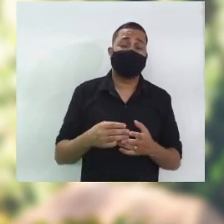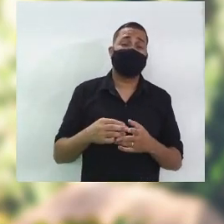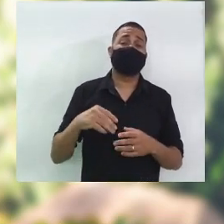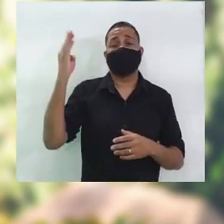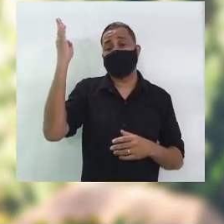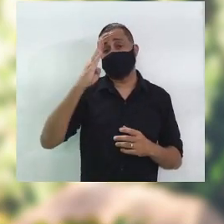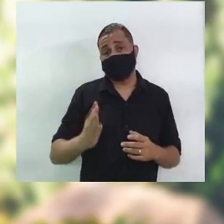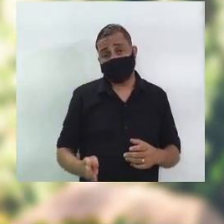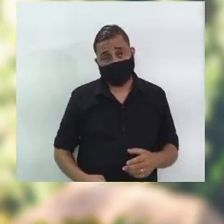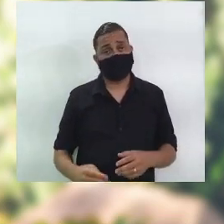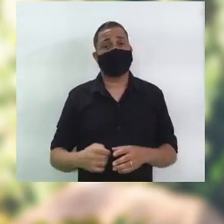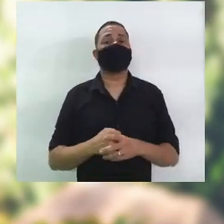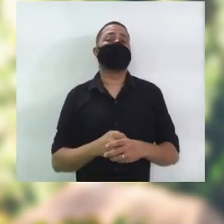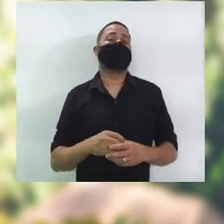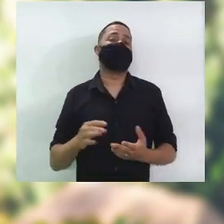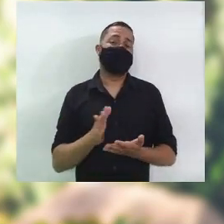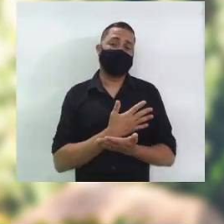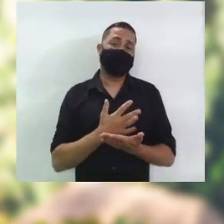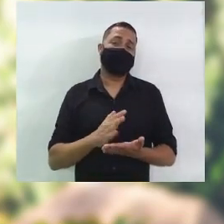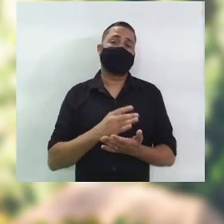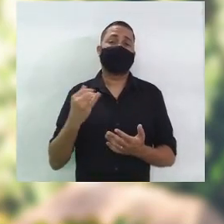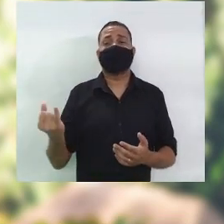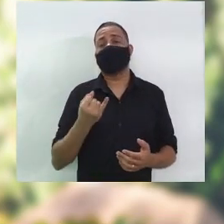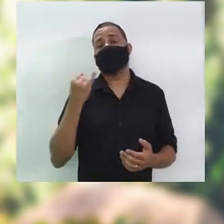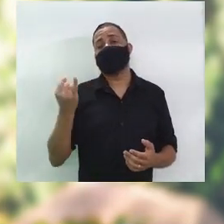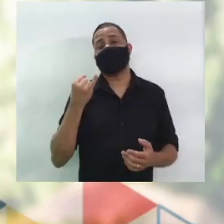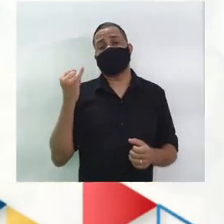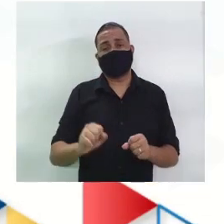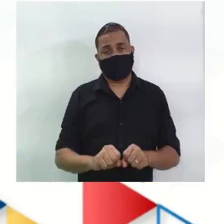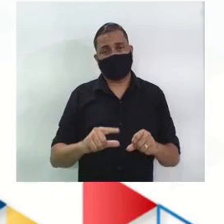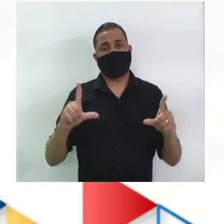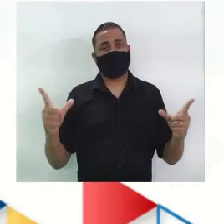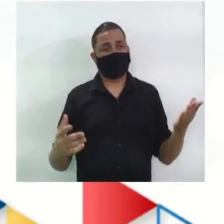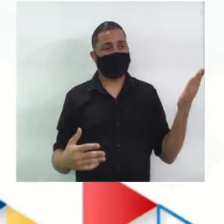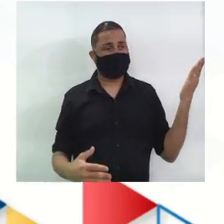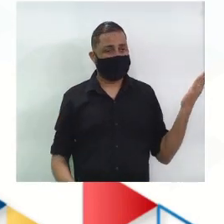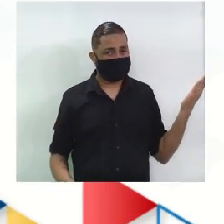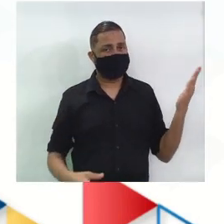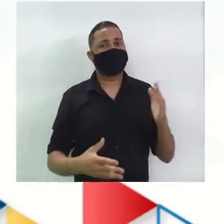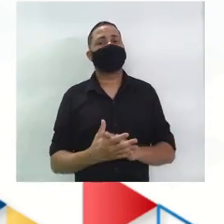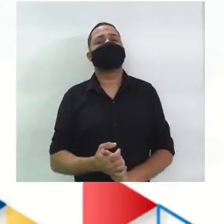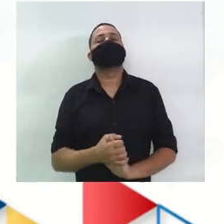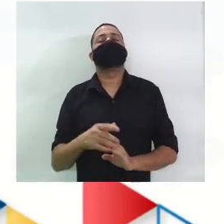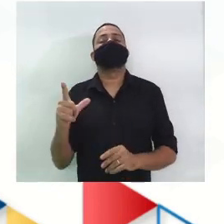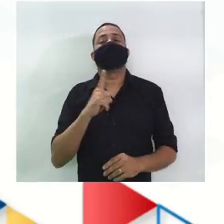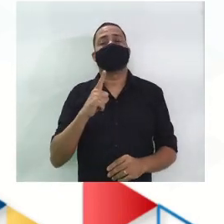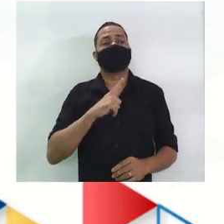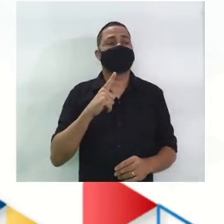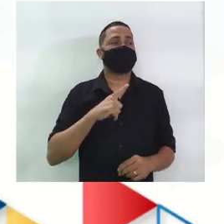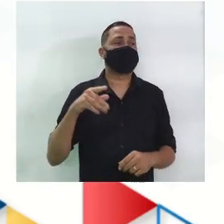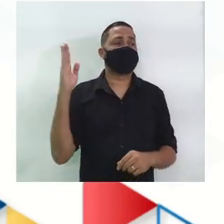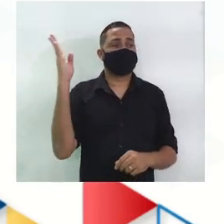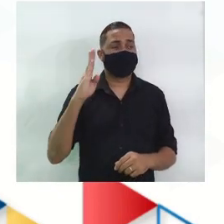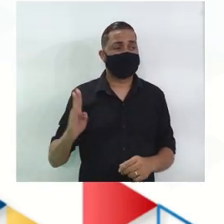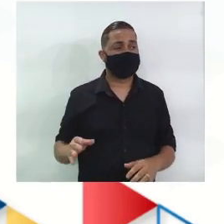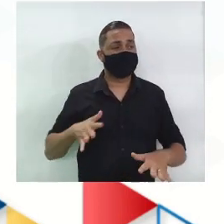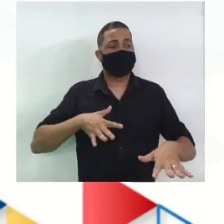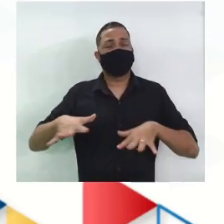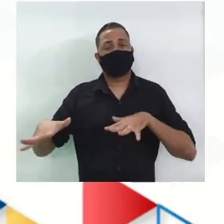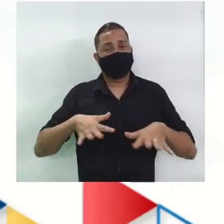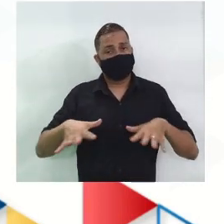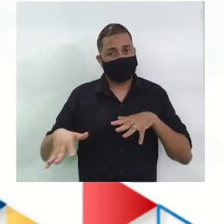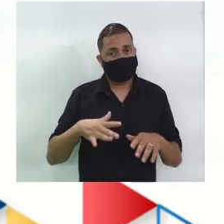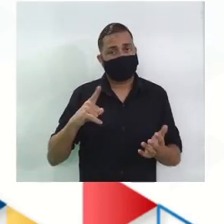o Brasil, alguns pontos importantes. Na tela nós temos o que? No Brasil, o movimento